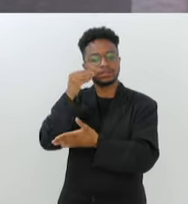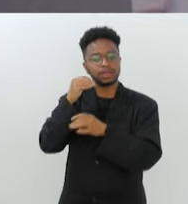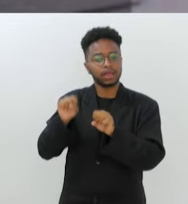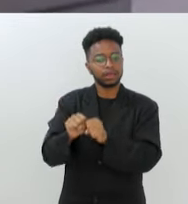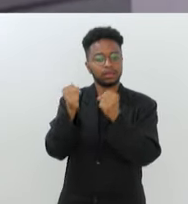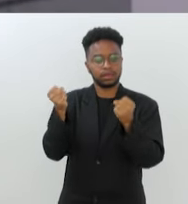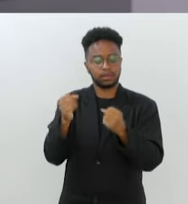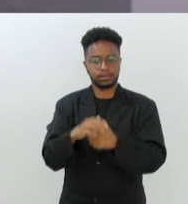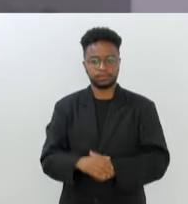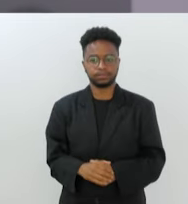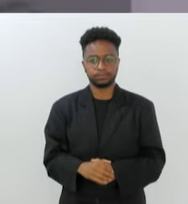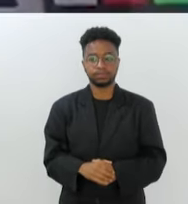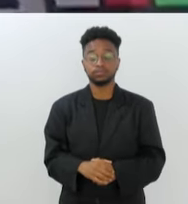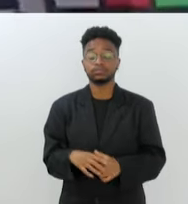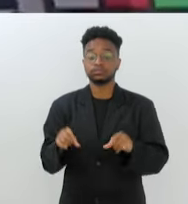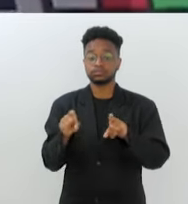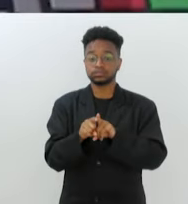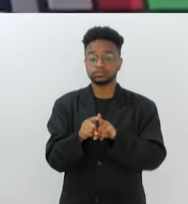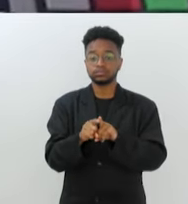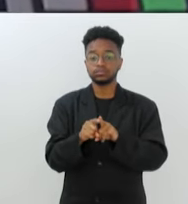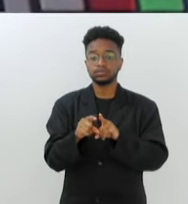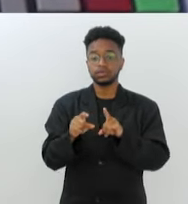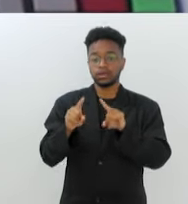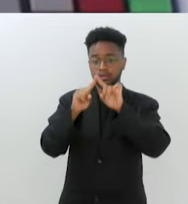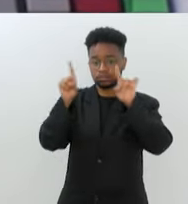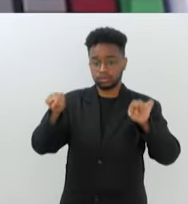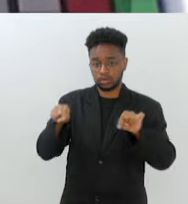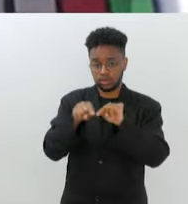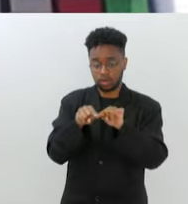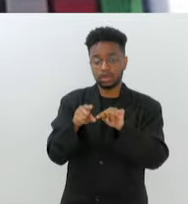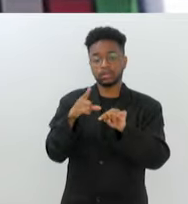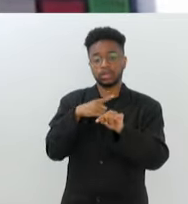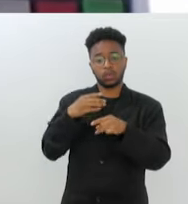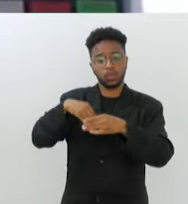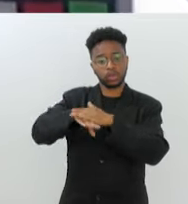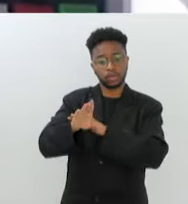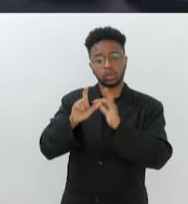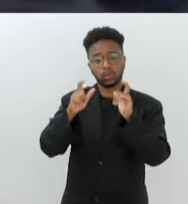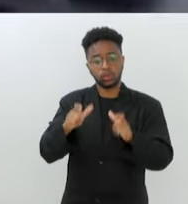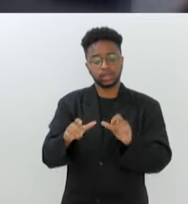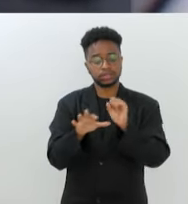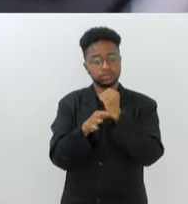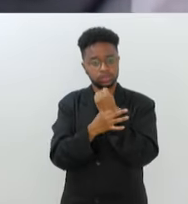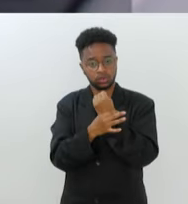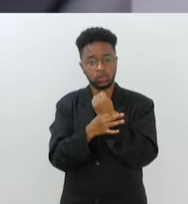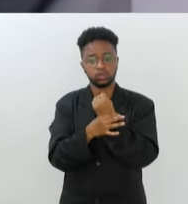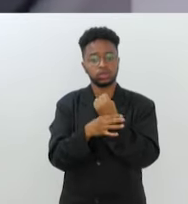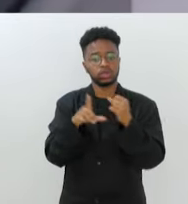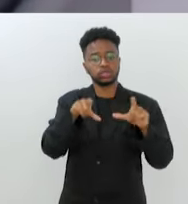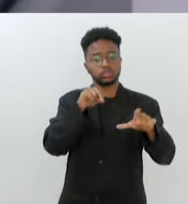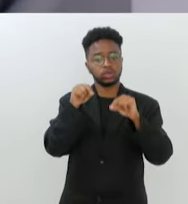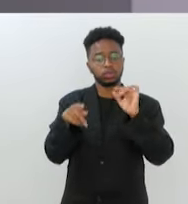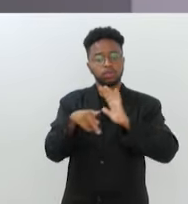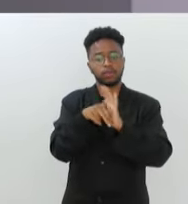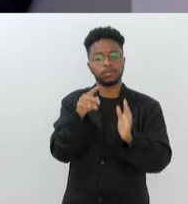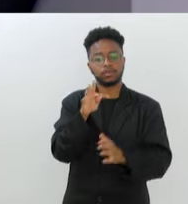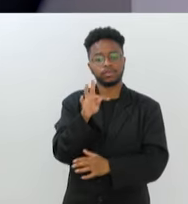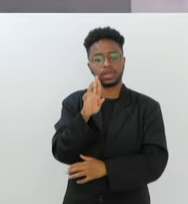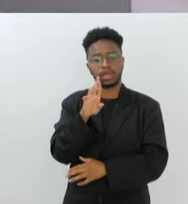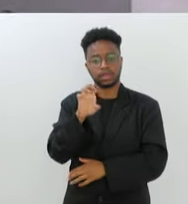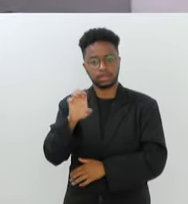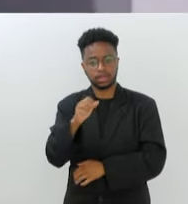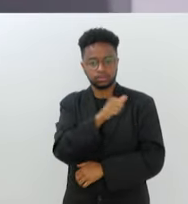violação. As urnas eletrônicas estão armazenadas em local seguro designado pelo TRE-RJ e